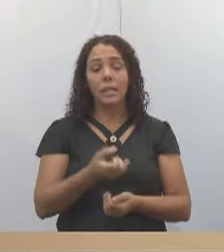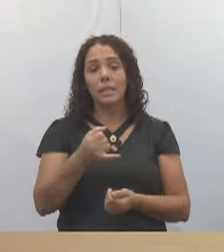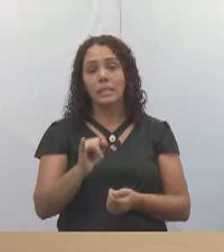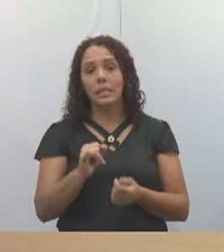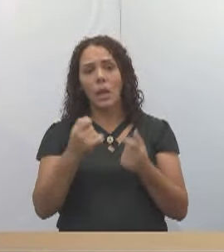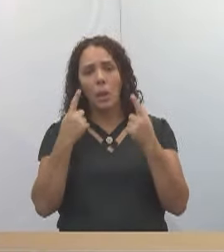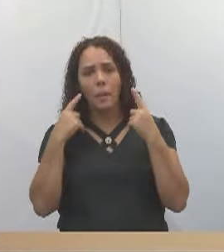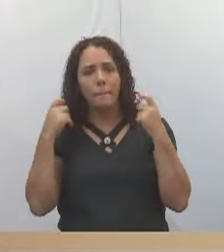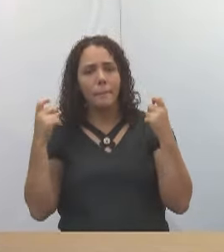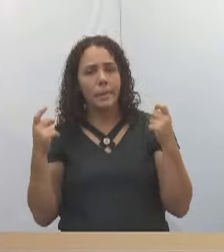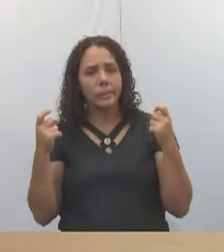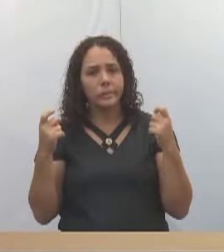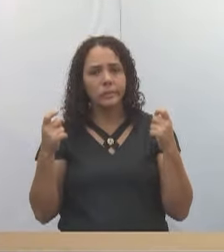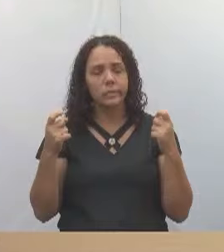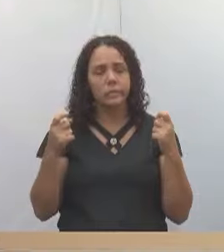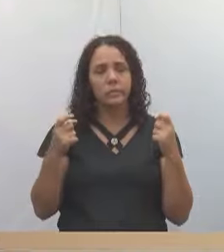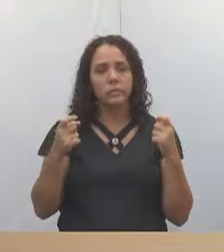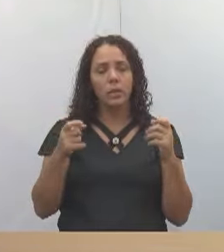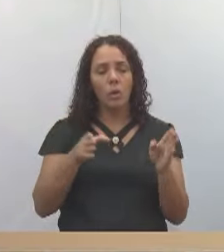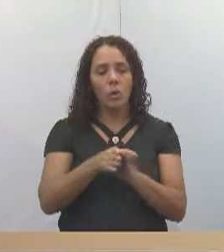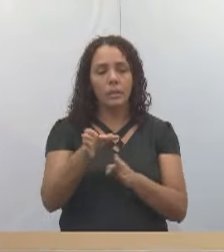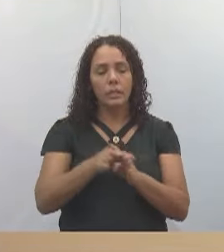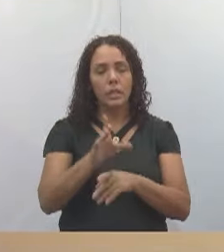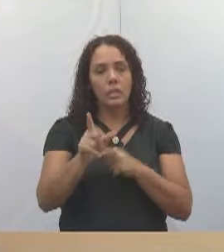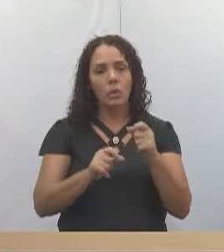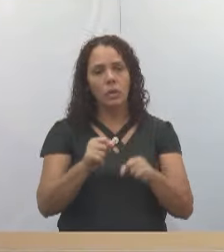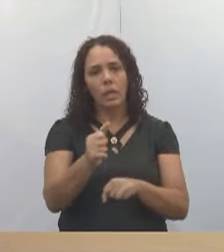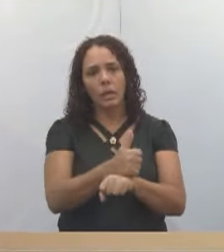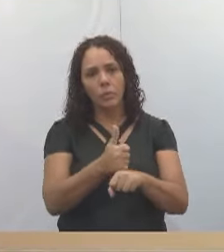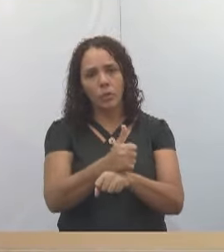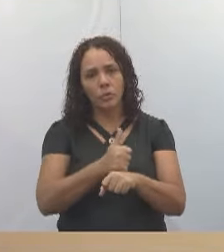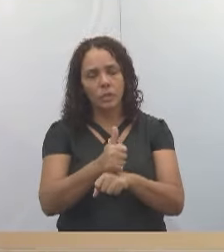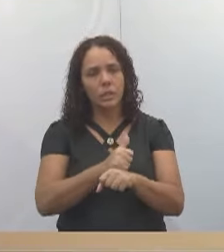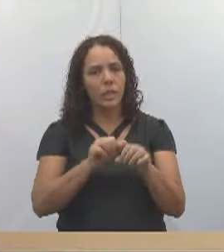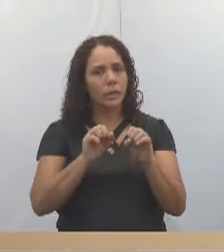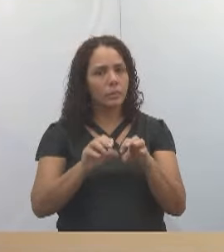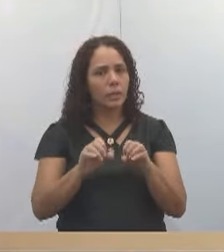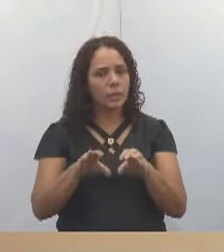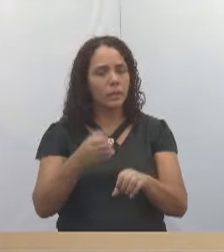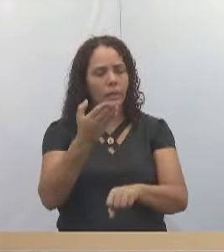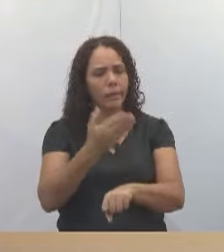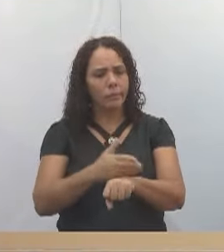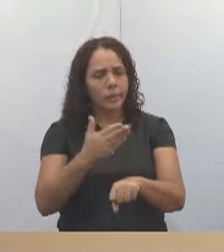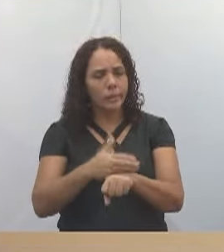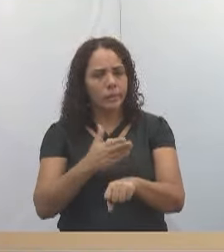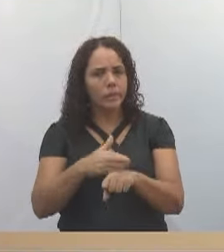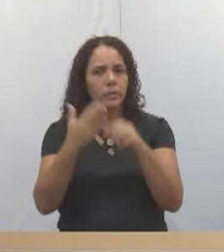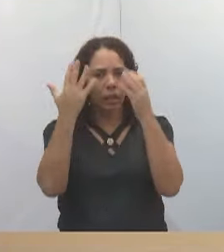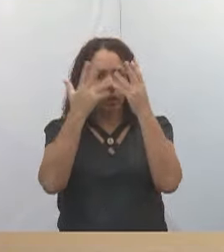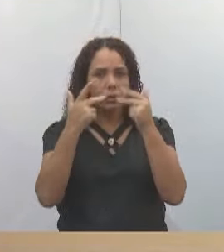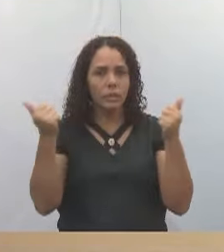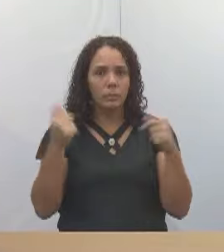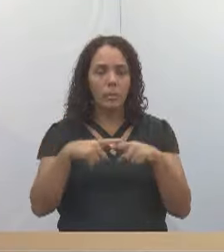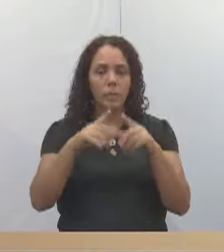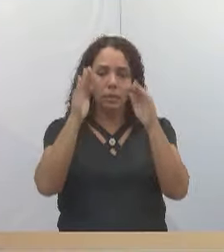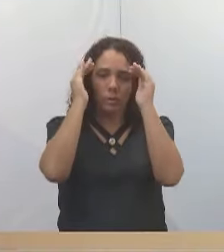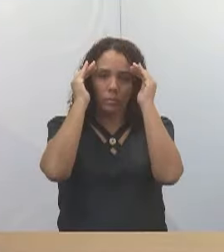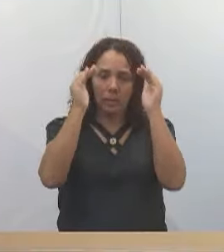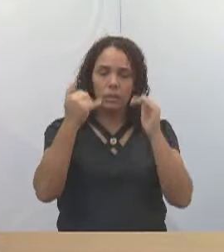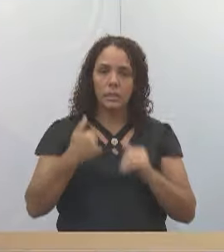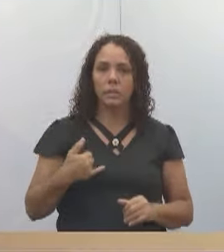contratar educadores e oferecerem treinamentos aos animais e obedeçam à idade do